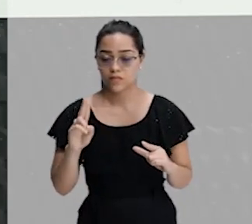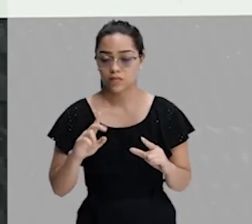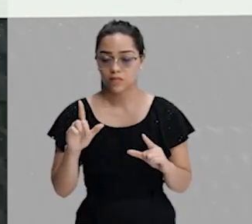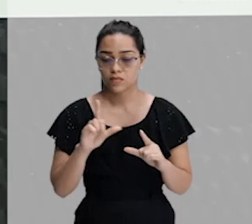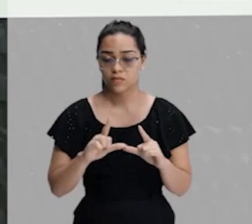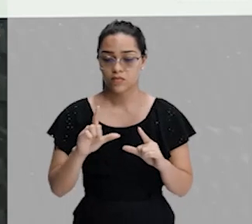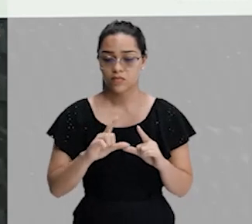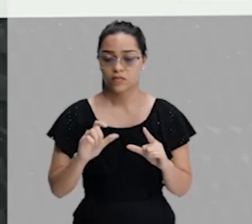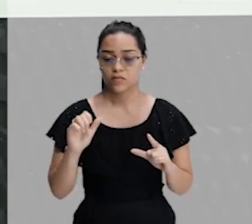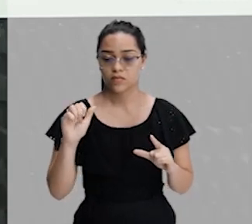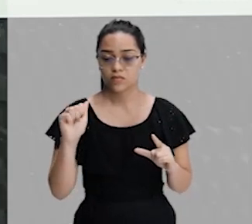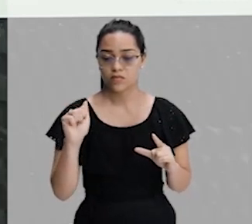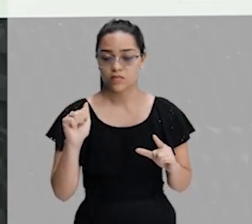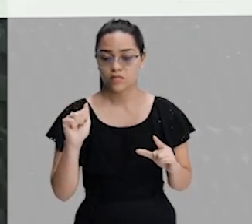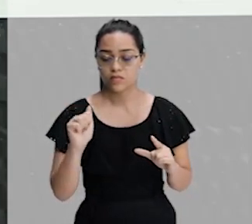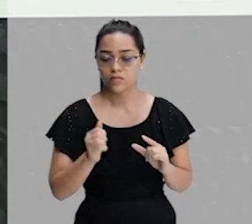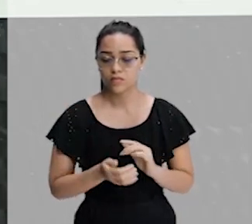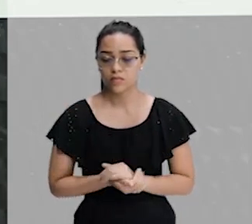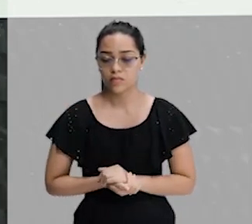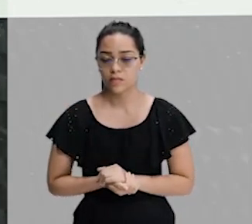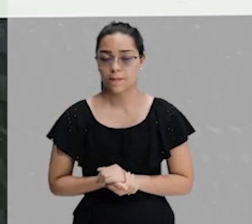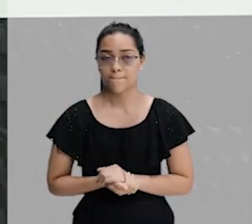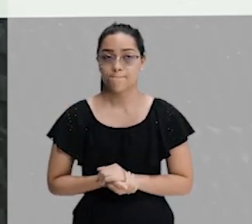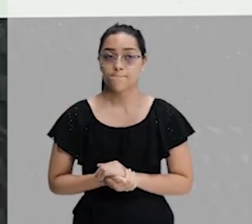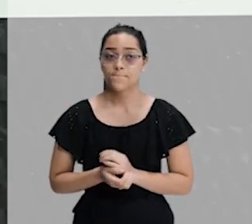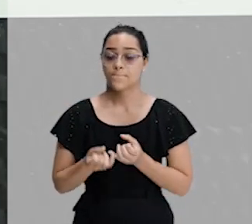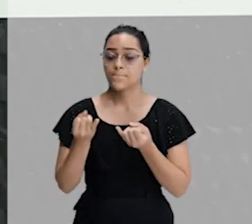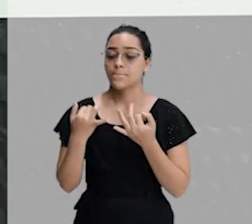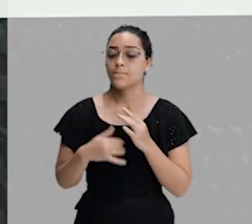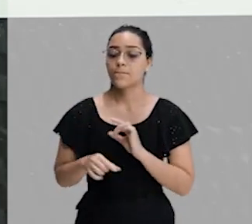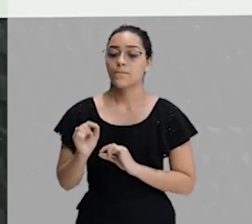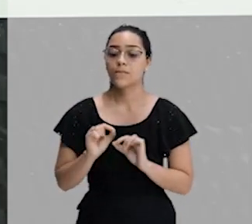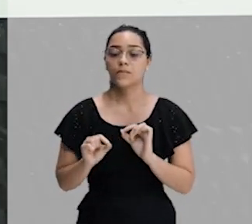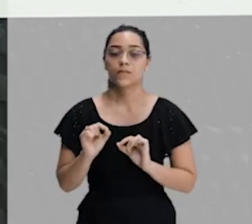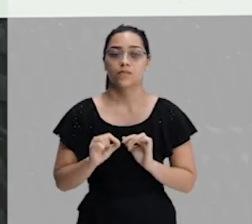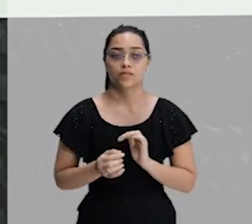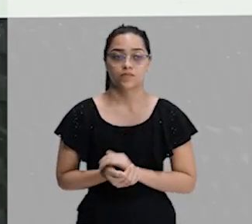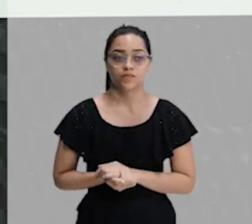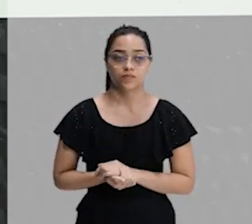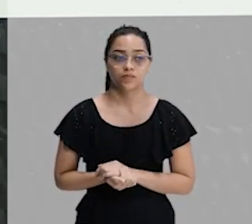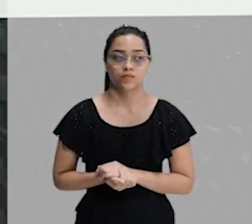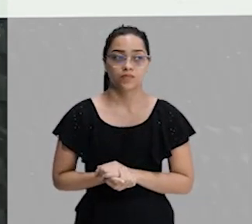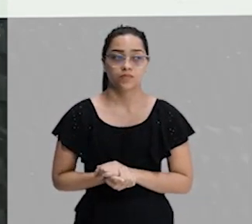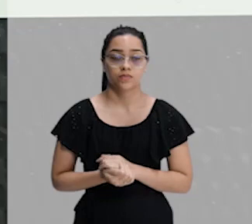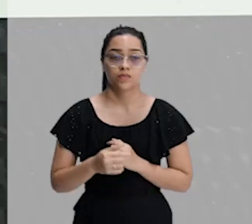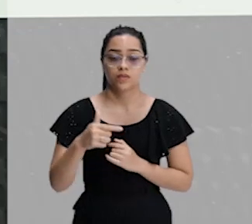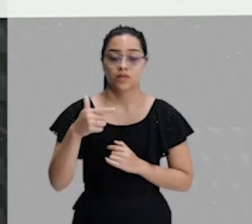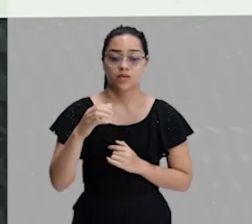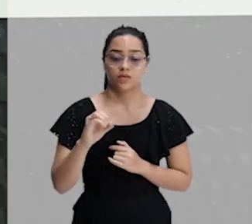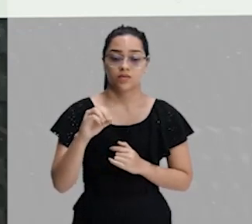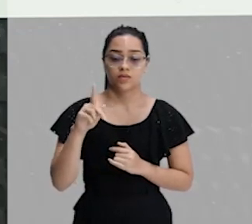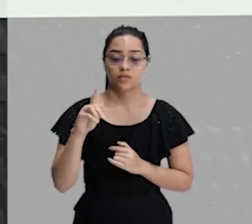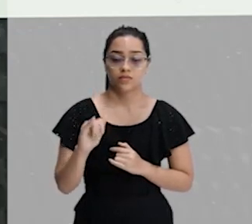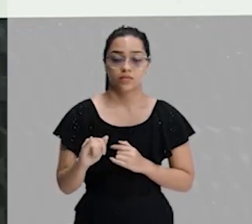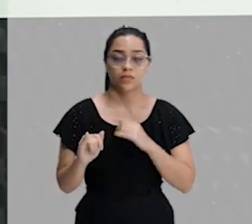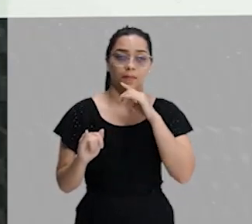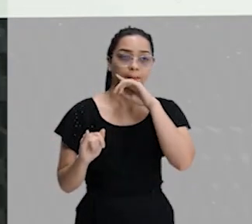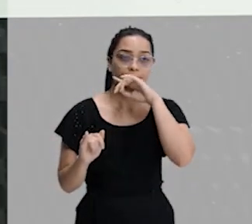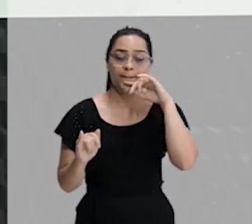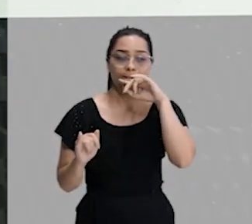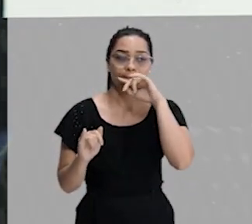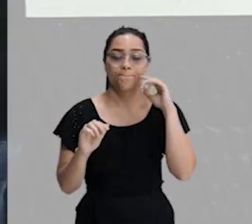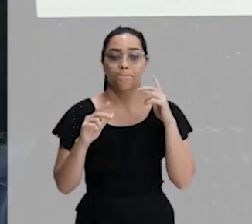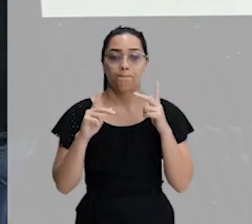primeira questão. Olha só, ele está dizendo para mim que essa área lateral vale 20 π. Olha só,